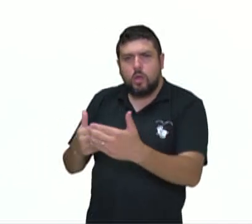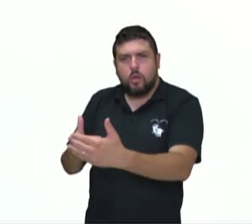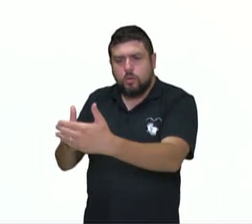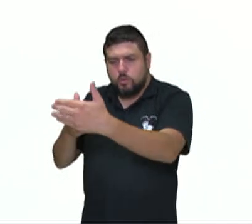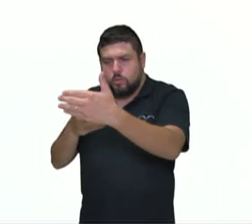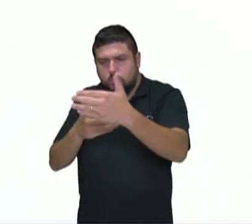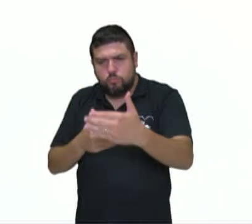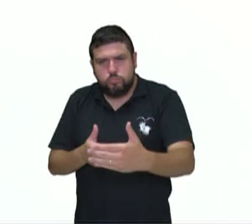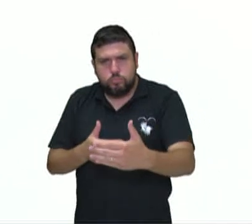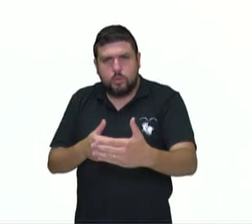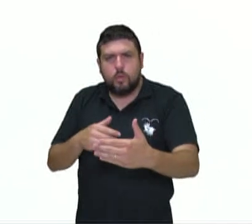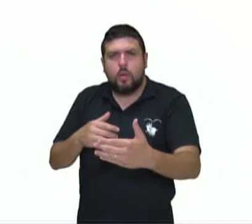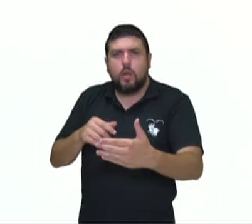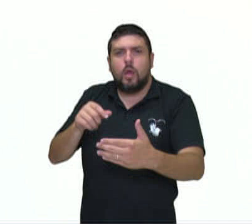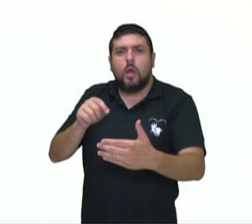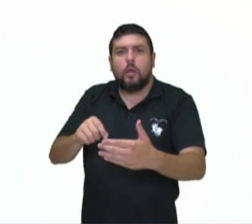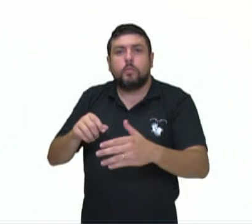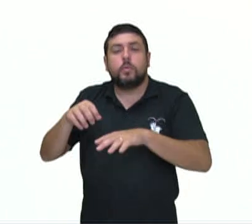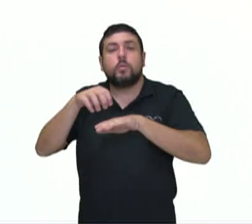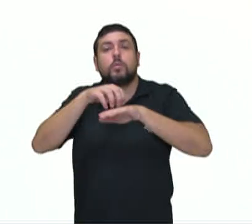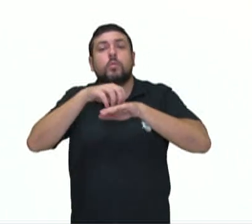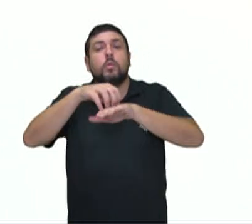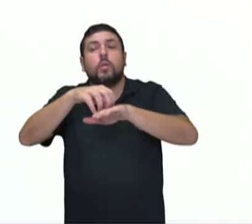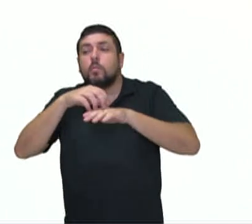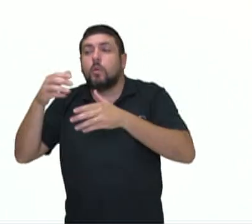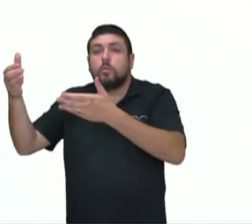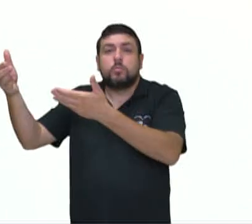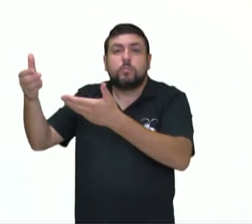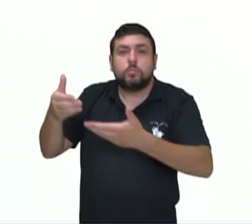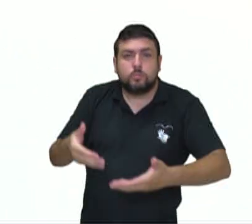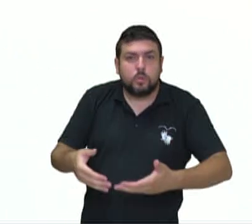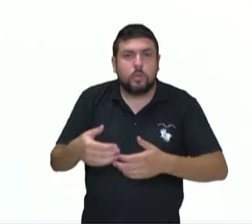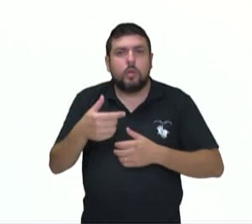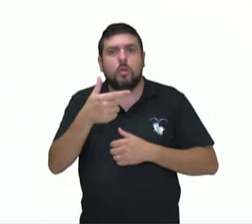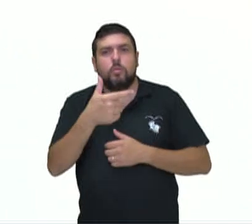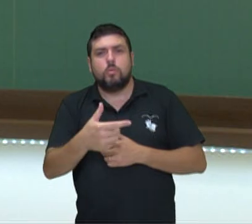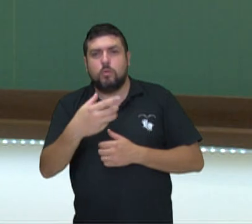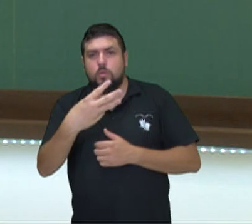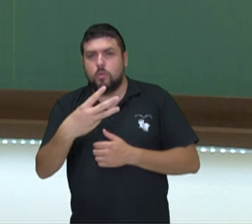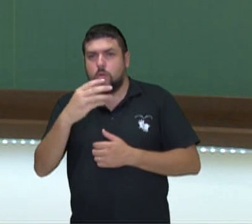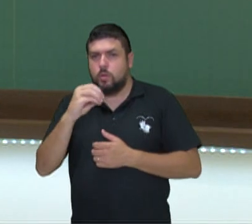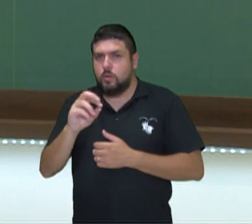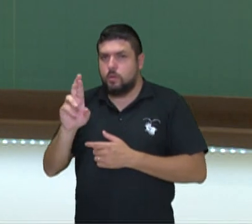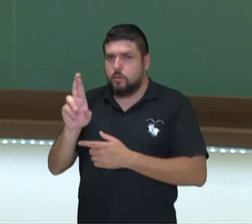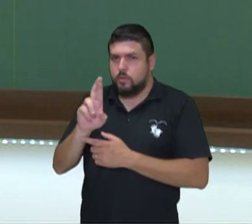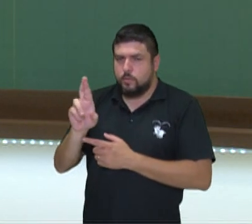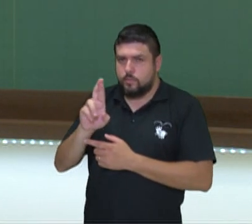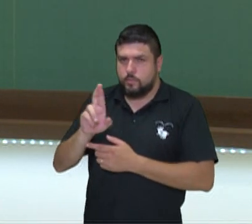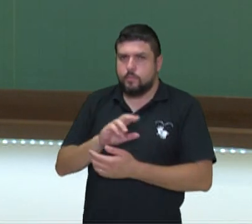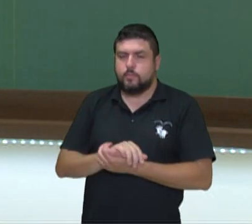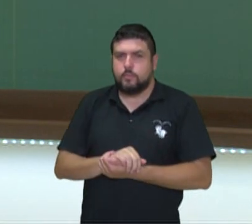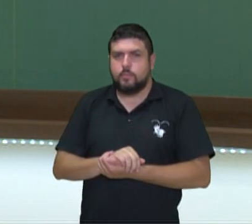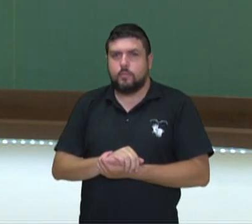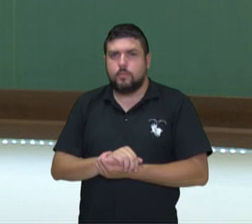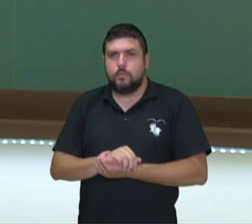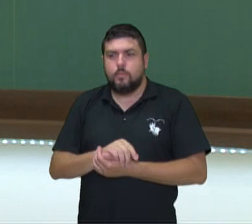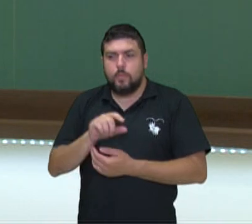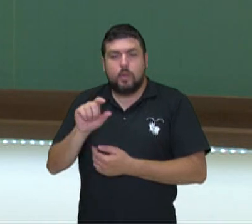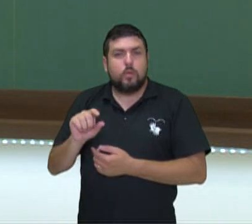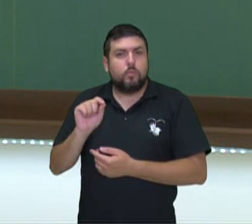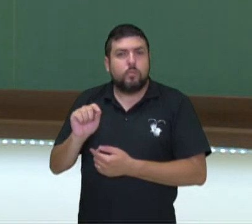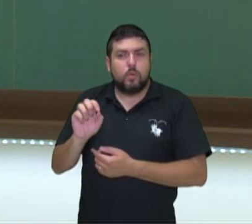um custo fixo com transporte de R$ 230, custo fixo, um valor que vai